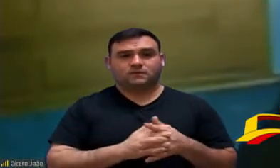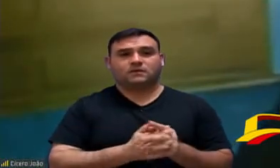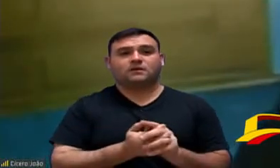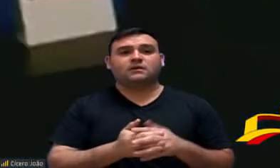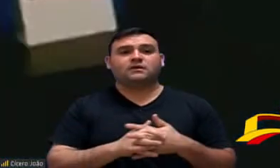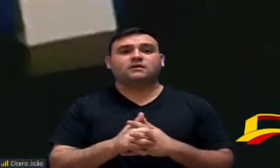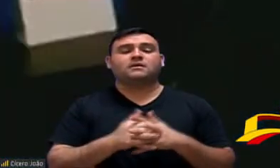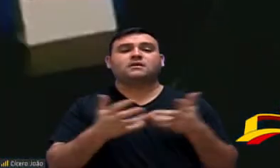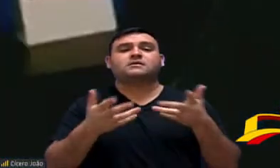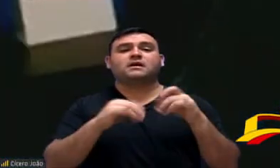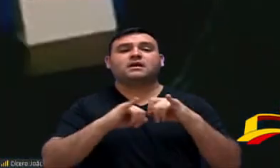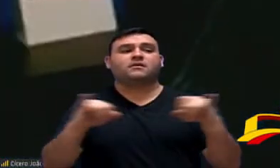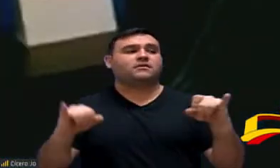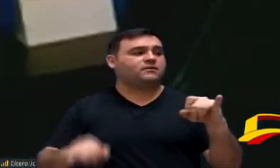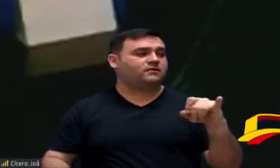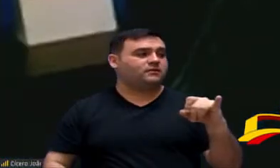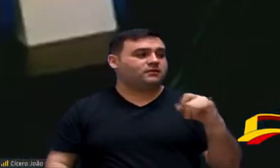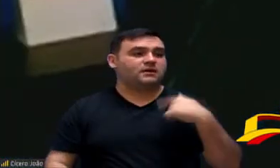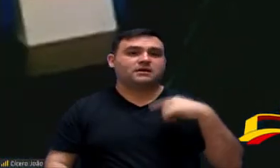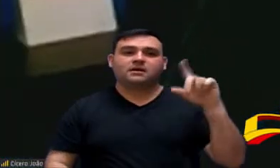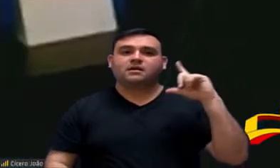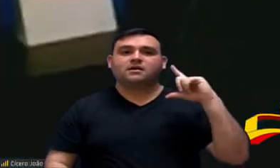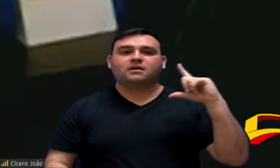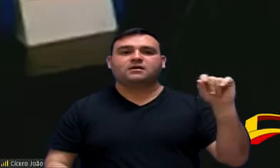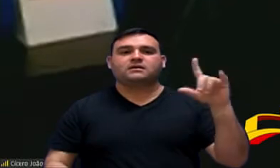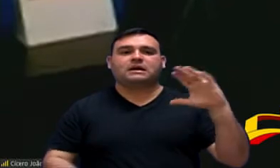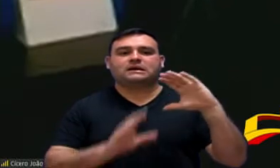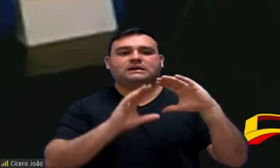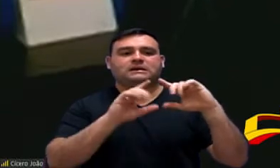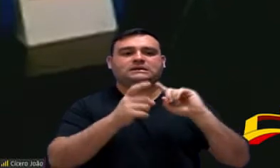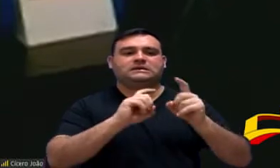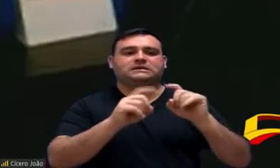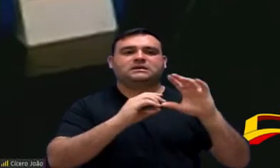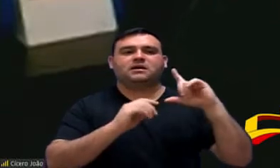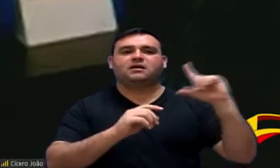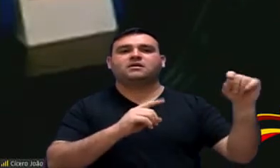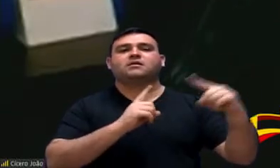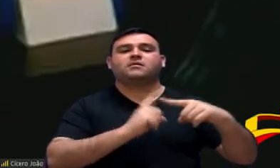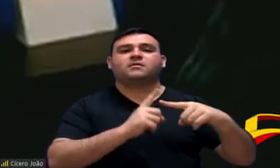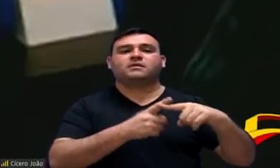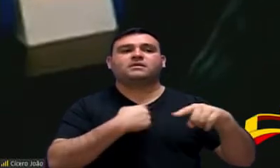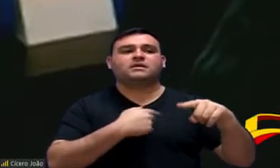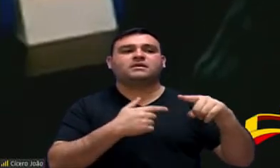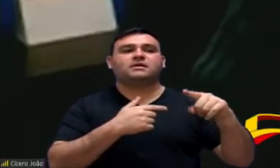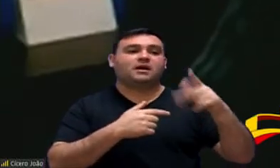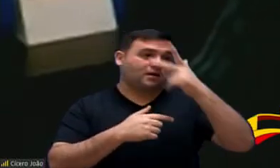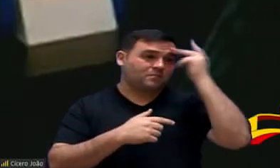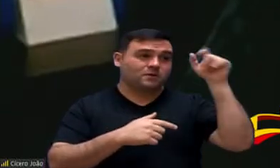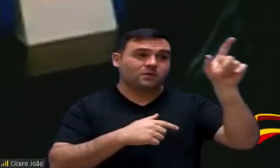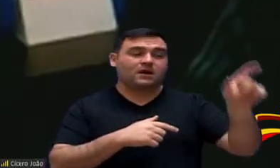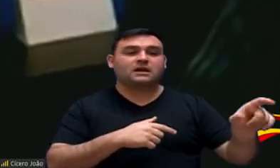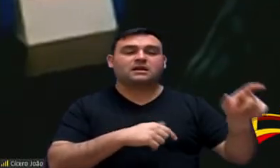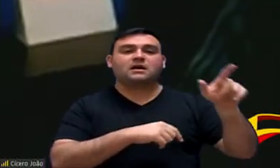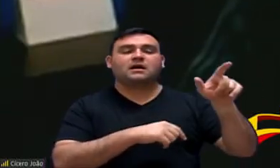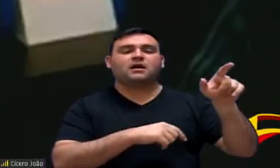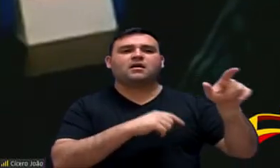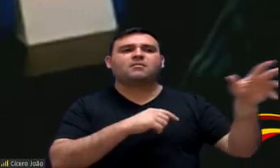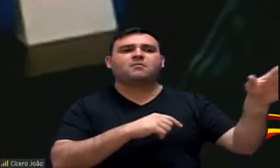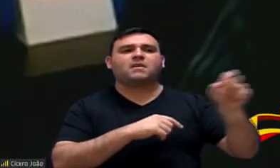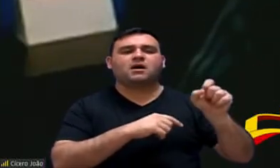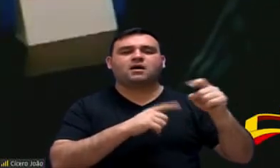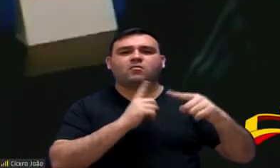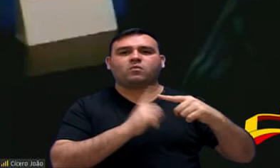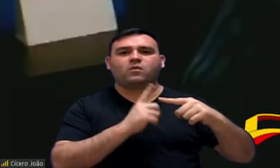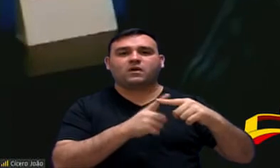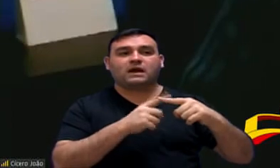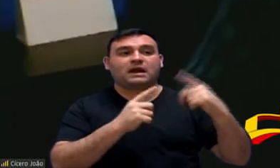quero comunicar que eu estou saindo da sessão agora para ir buscar um munícipe, porque